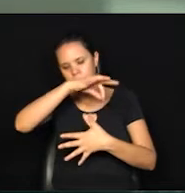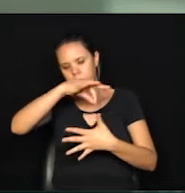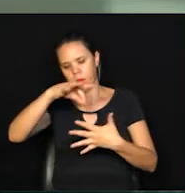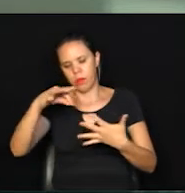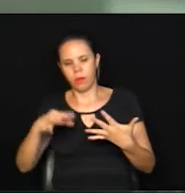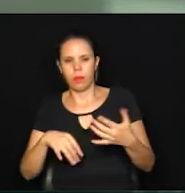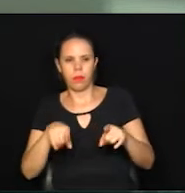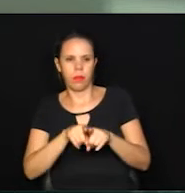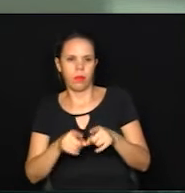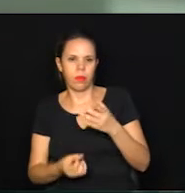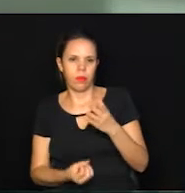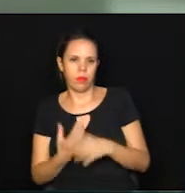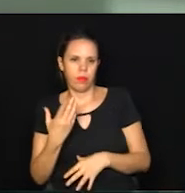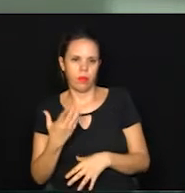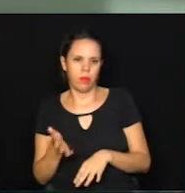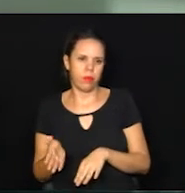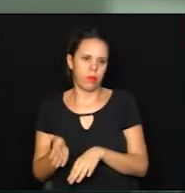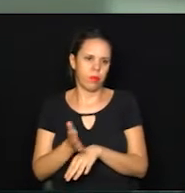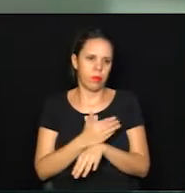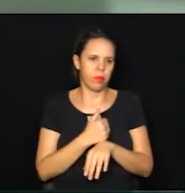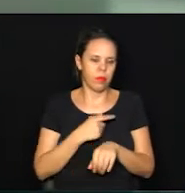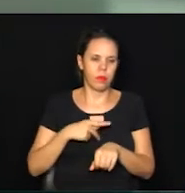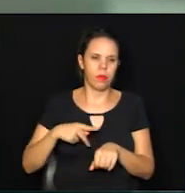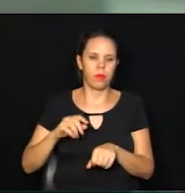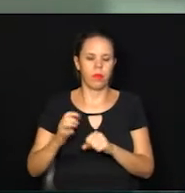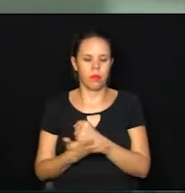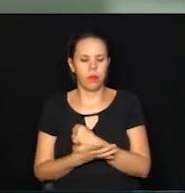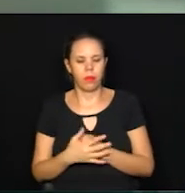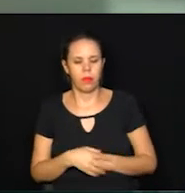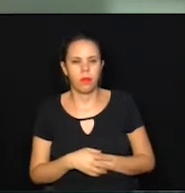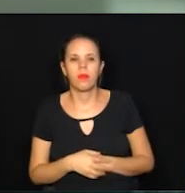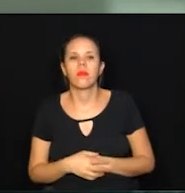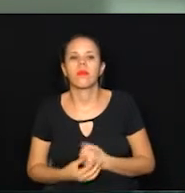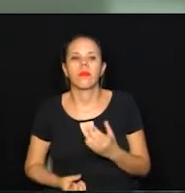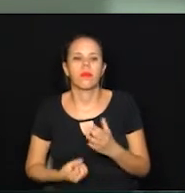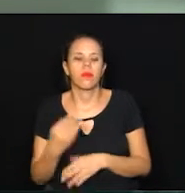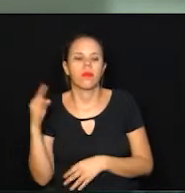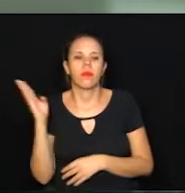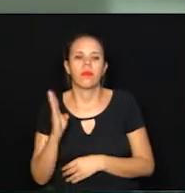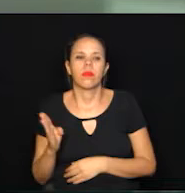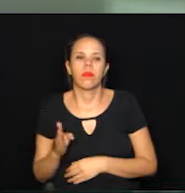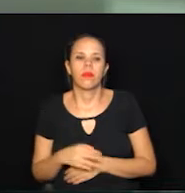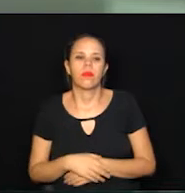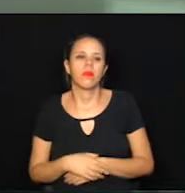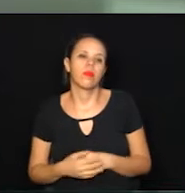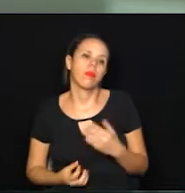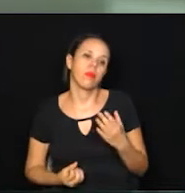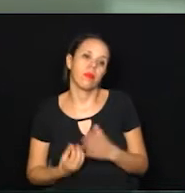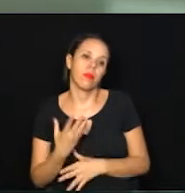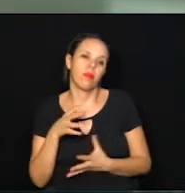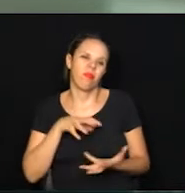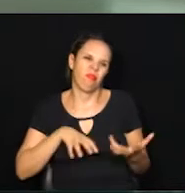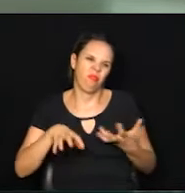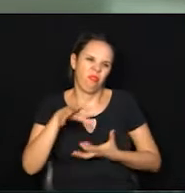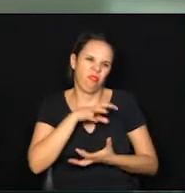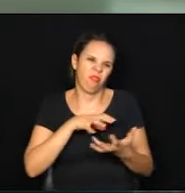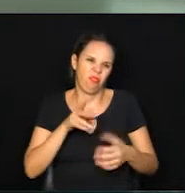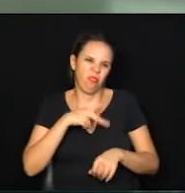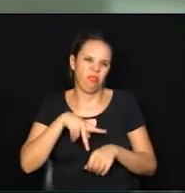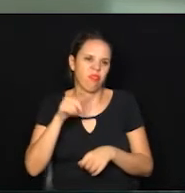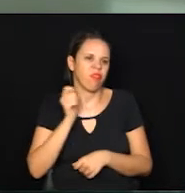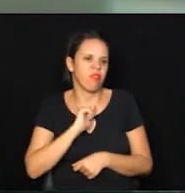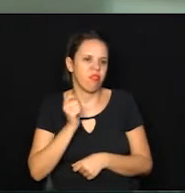vem até de antes da pandemia, o Brasil criou conflitos com a